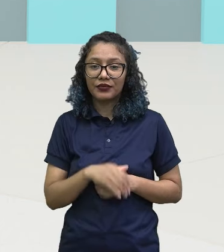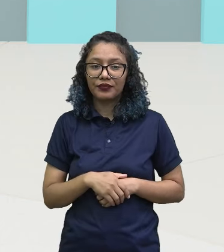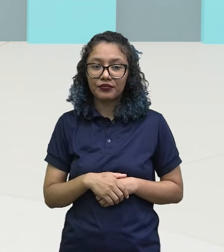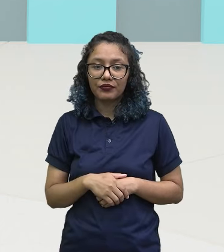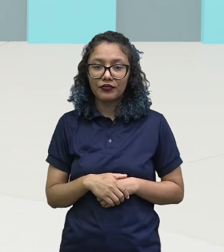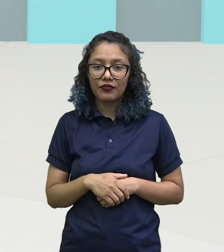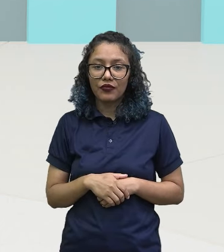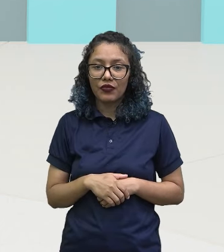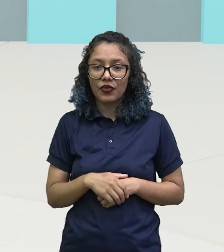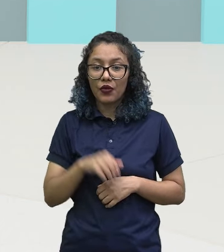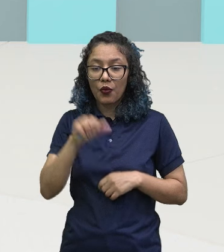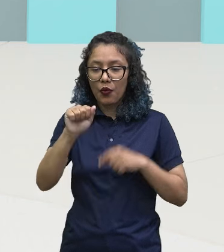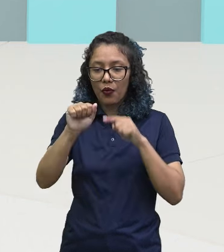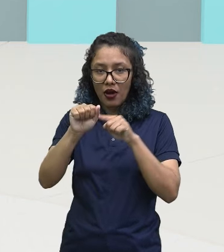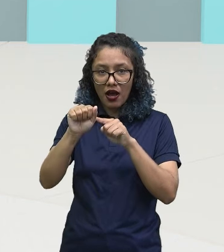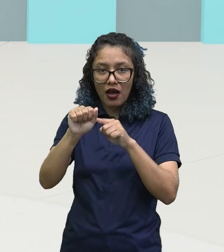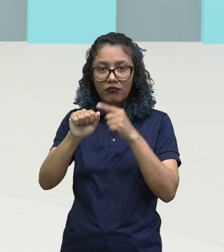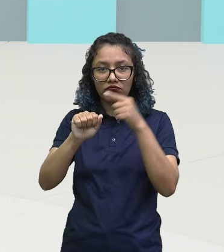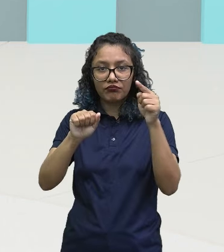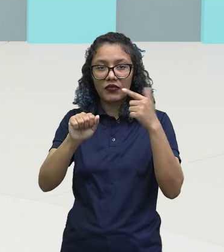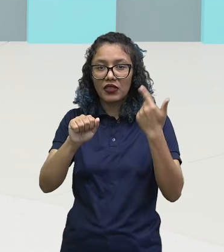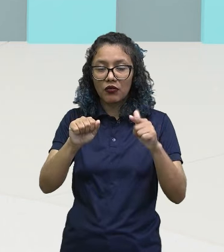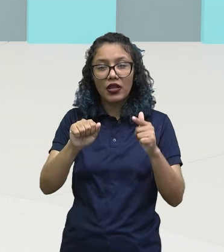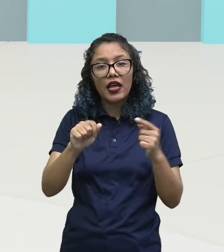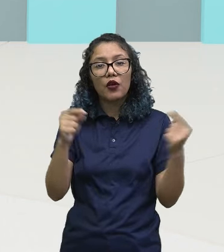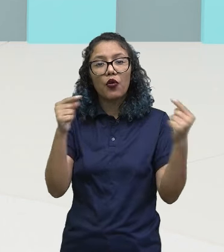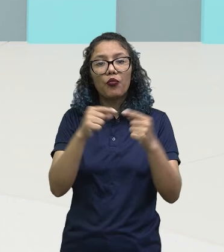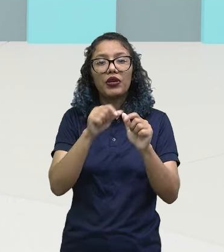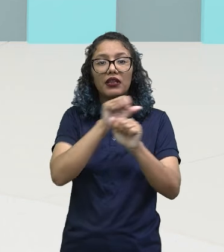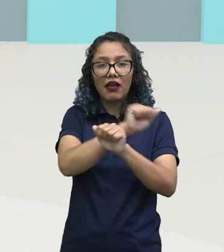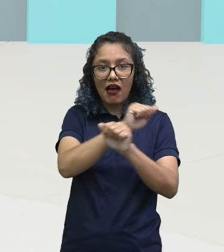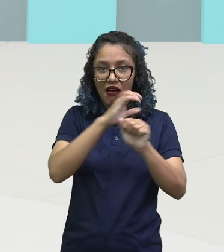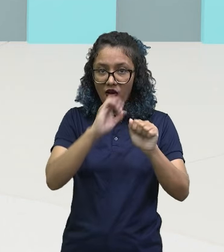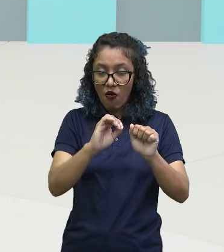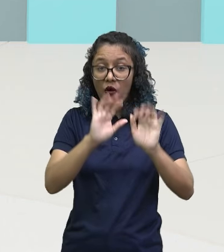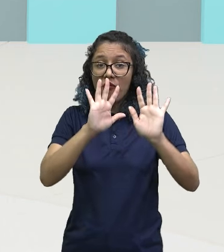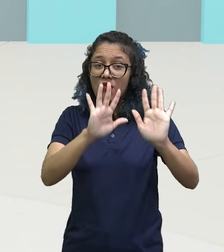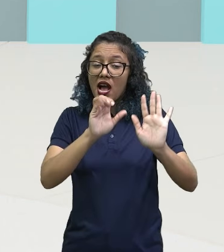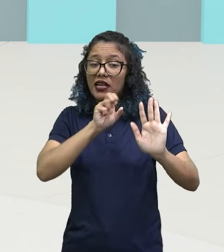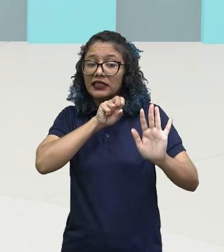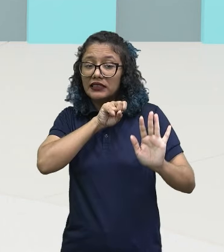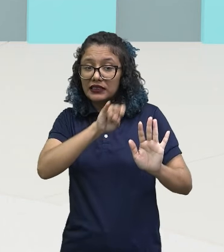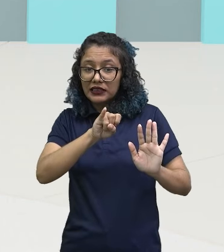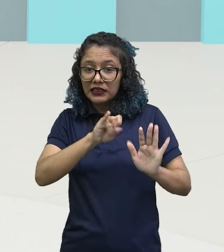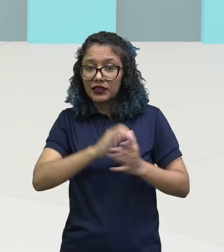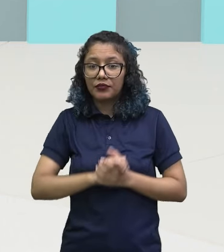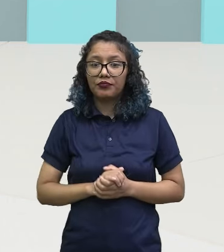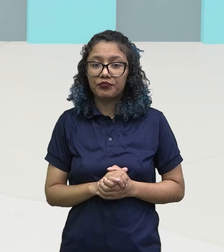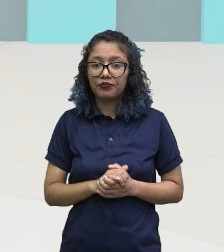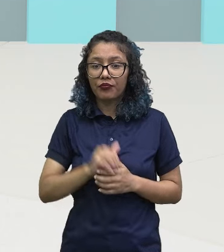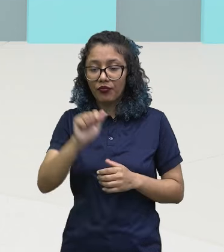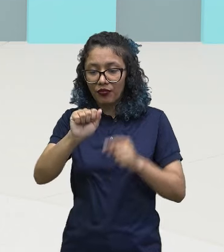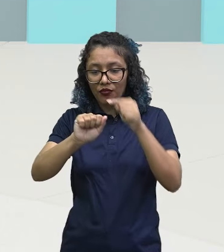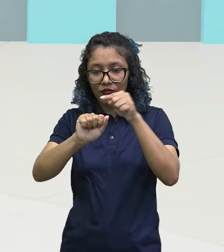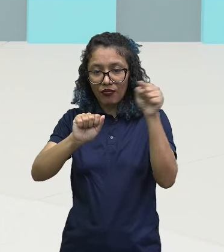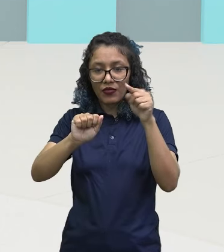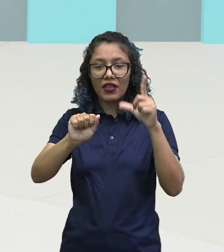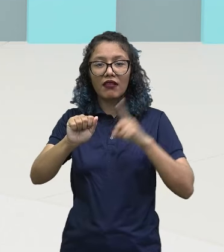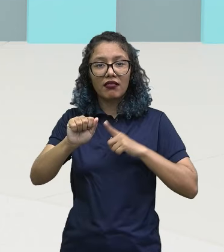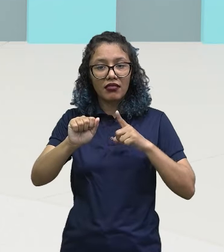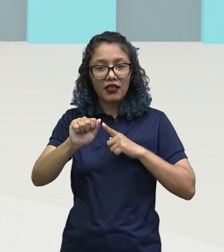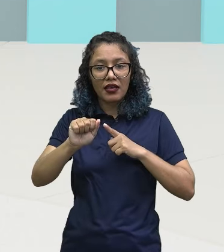o acento grave, ele pode ser um artigo, por exemplo. Mas quando eu tenho esse acento em cima do A, quer